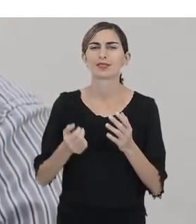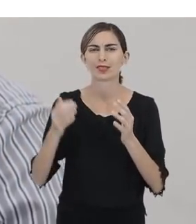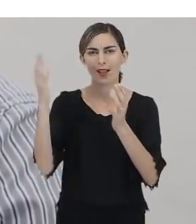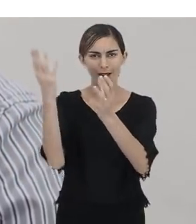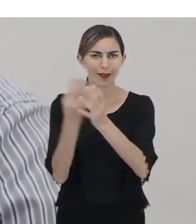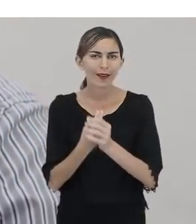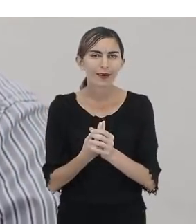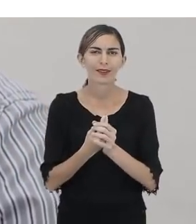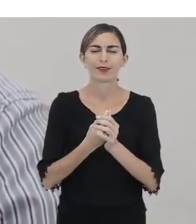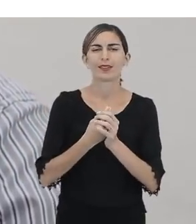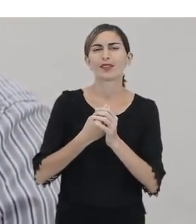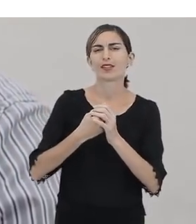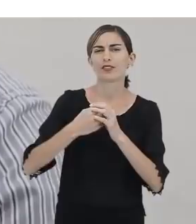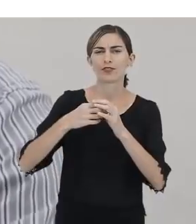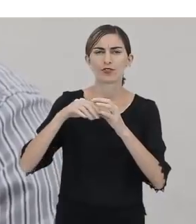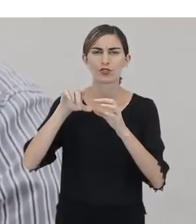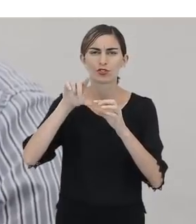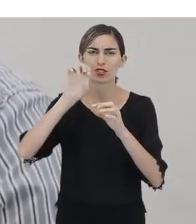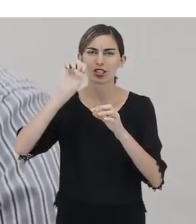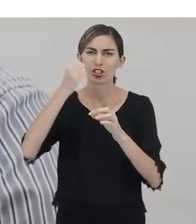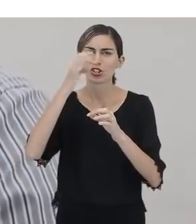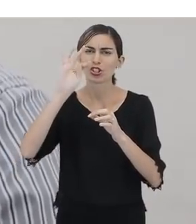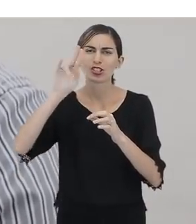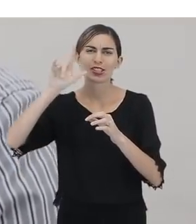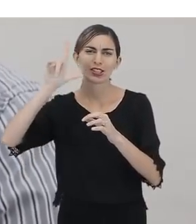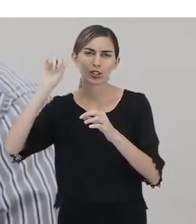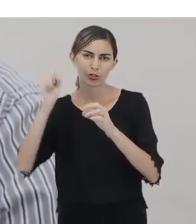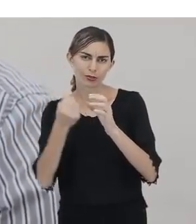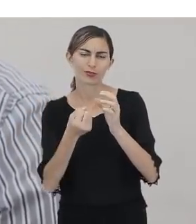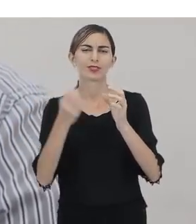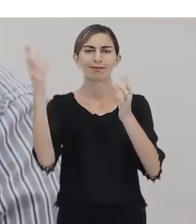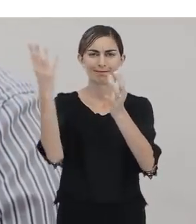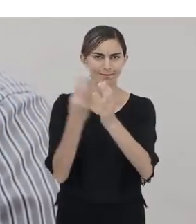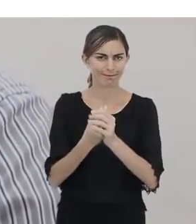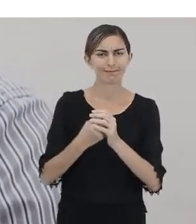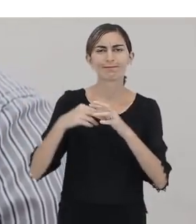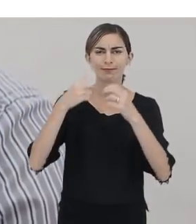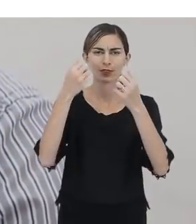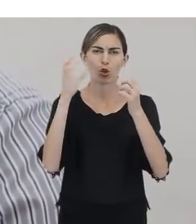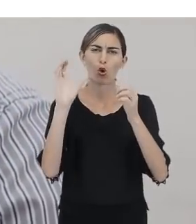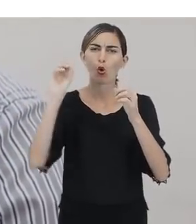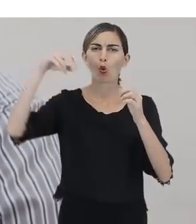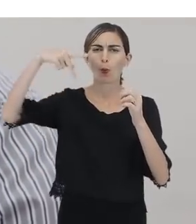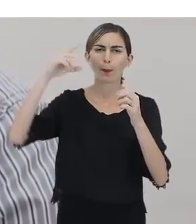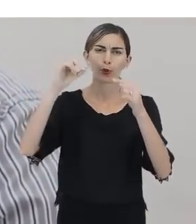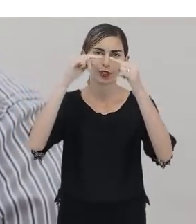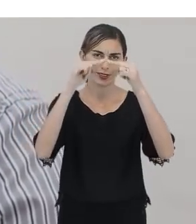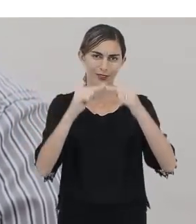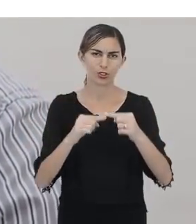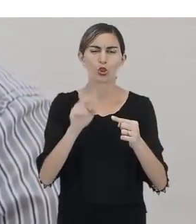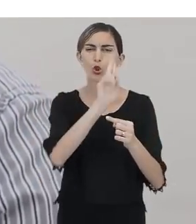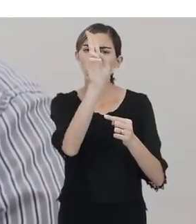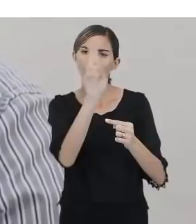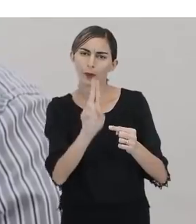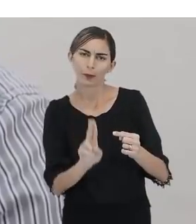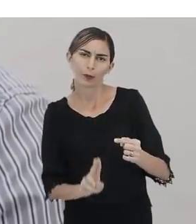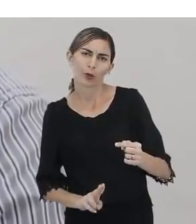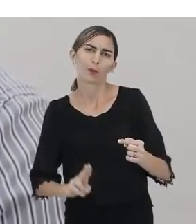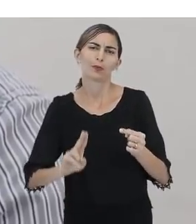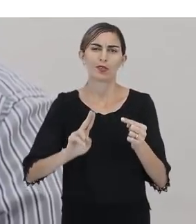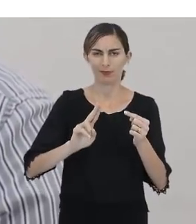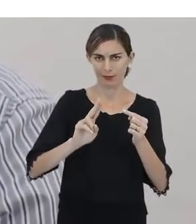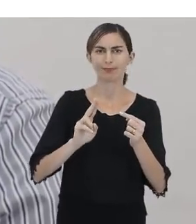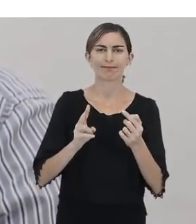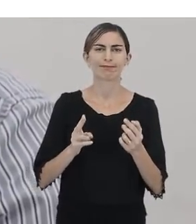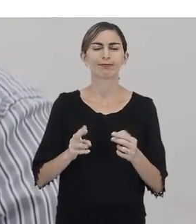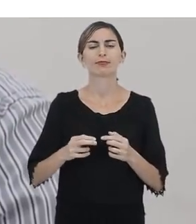o arquivo de estilos e falar um pouco das dimensões dos componentes, certo? As nomenclaturas que a gente usa para